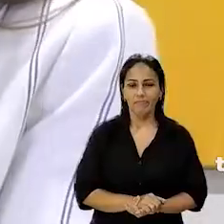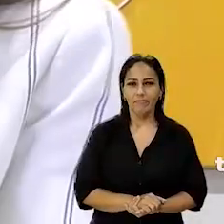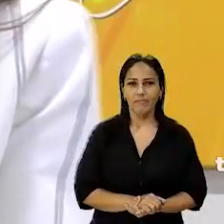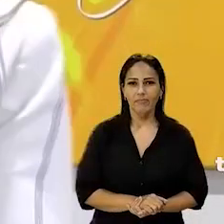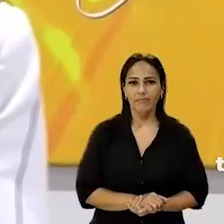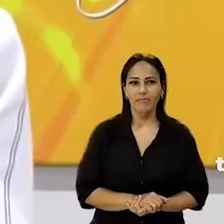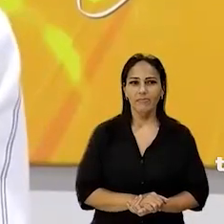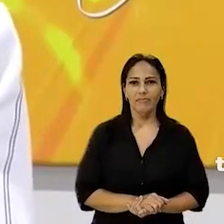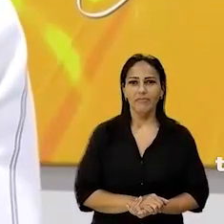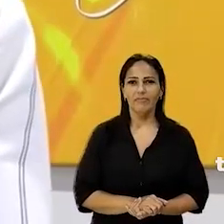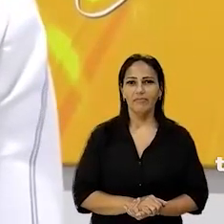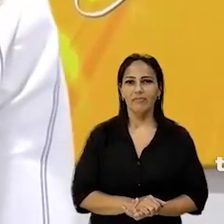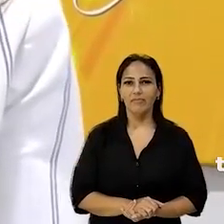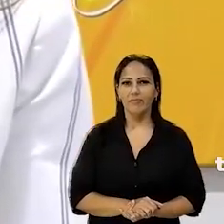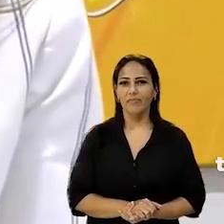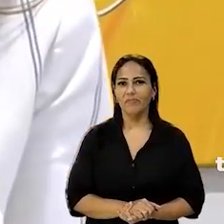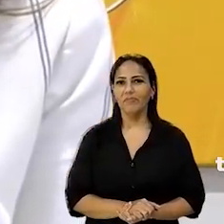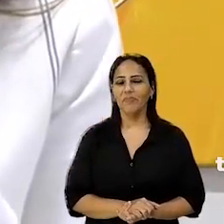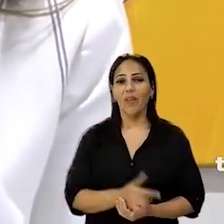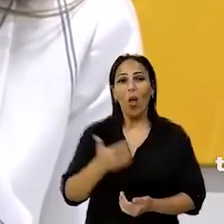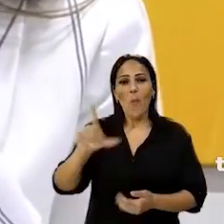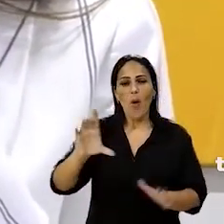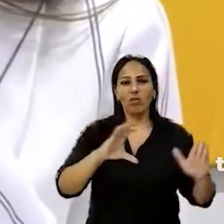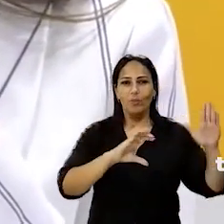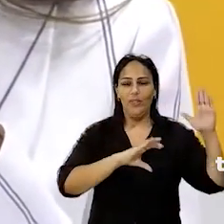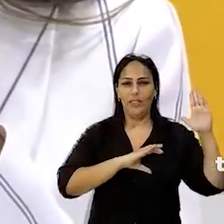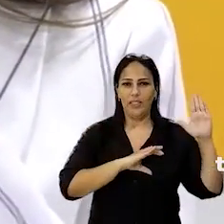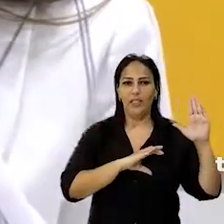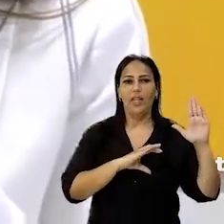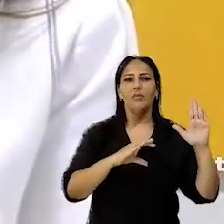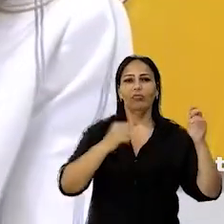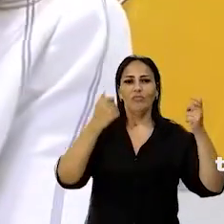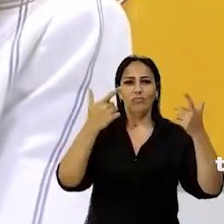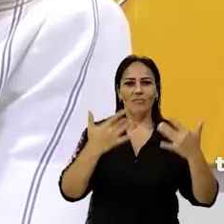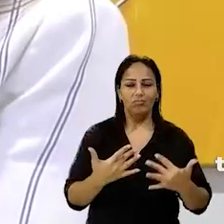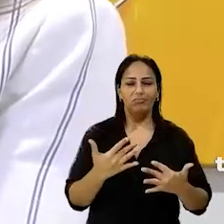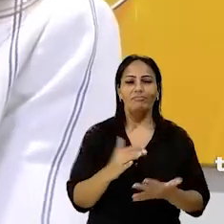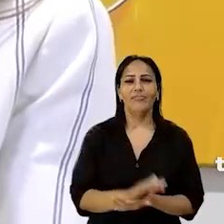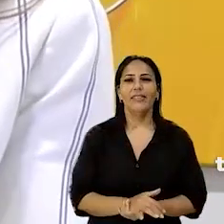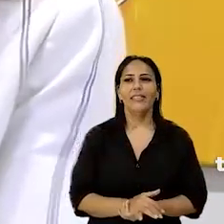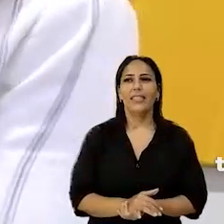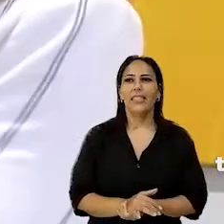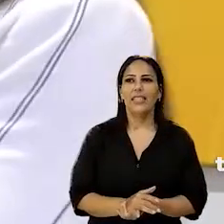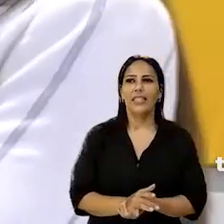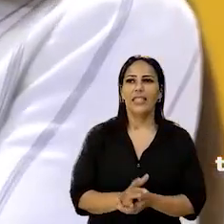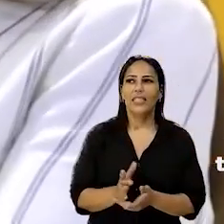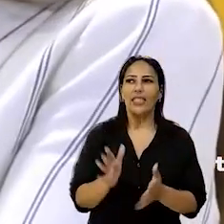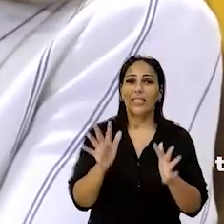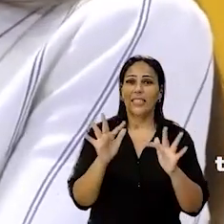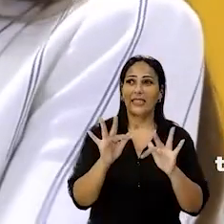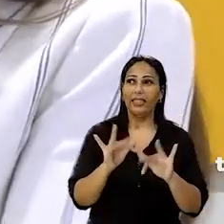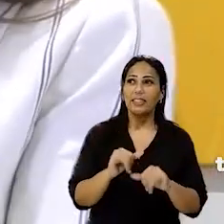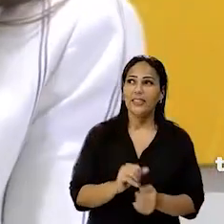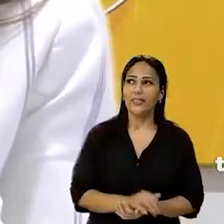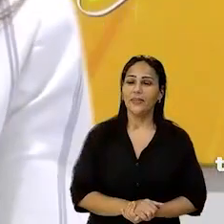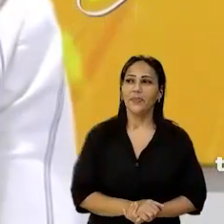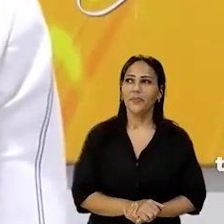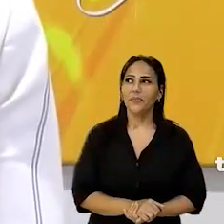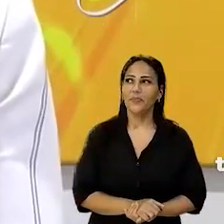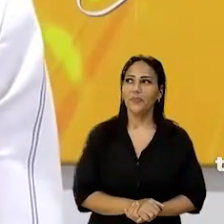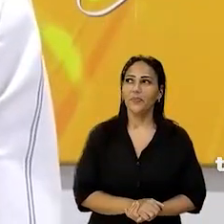favor. O próximo candidato a trazer as suas. O próximo candidato. Pode sentar, candidato, por